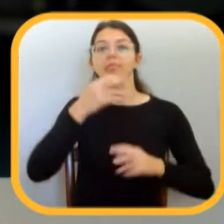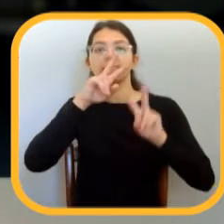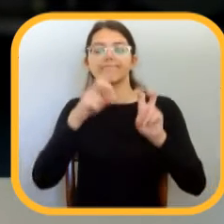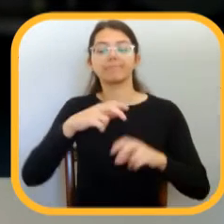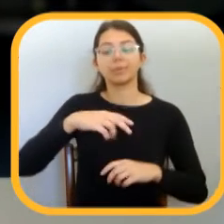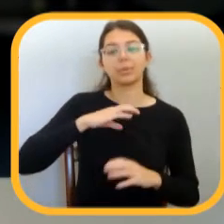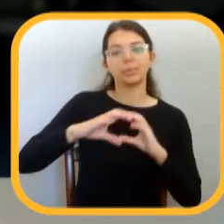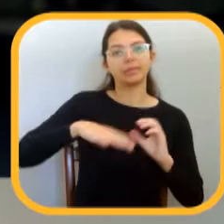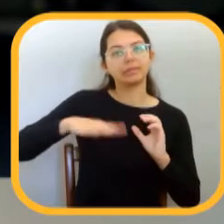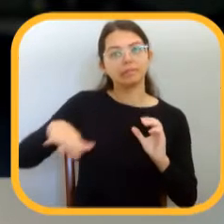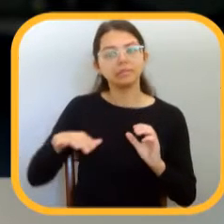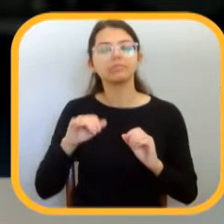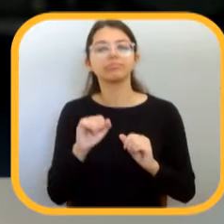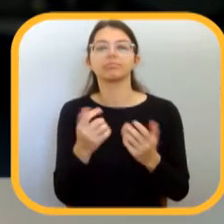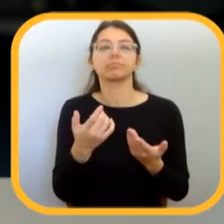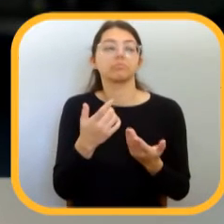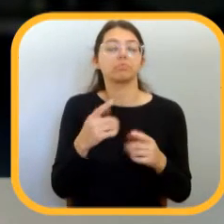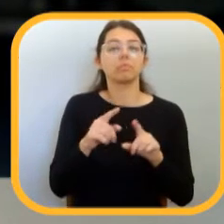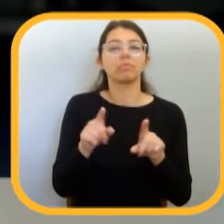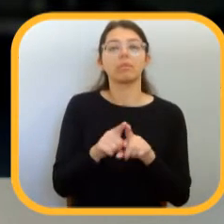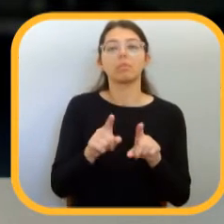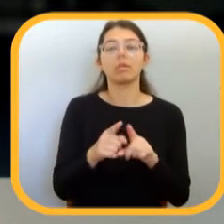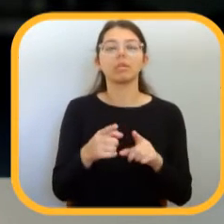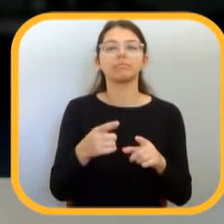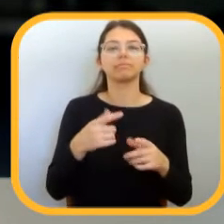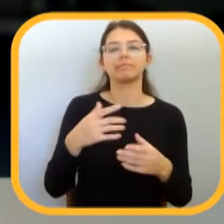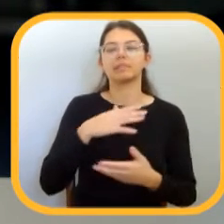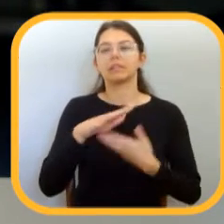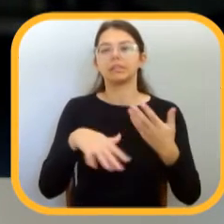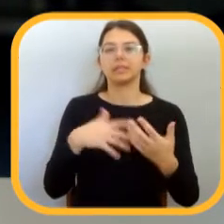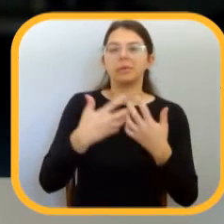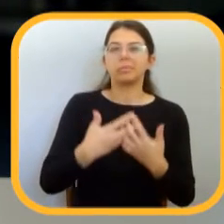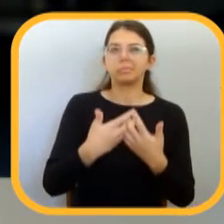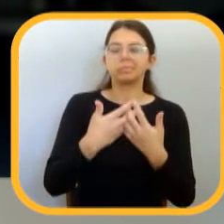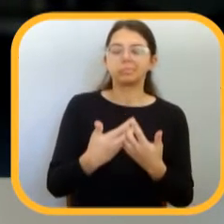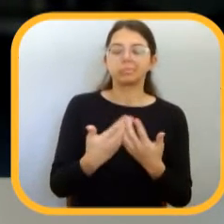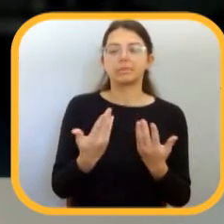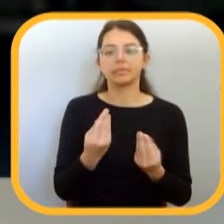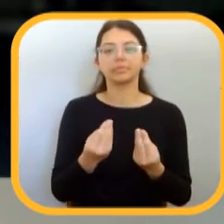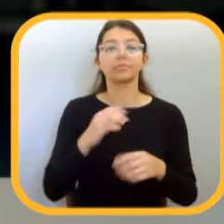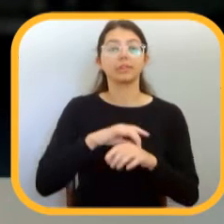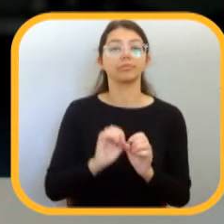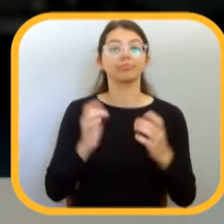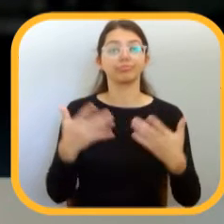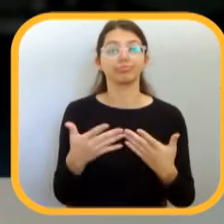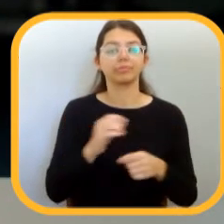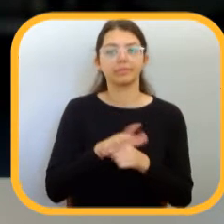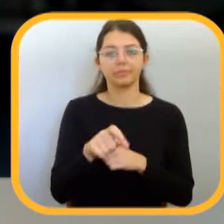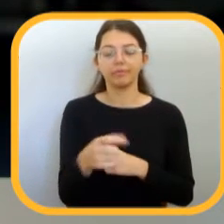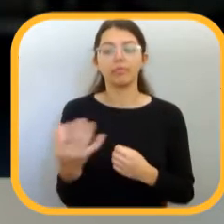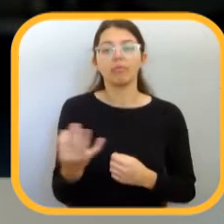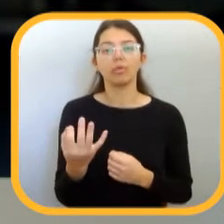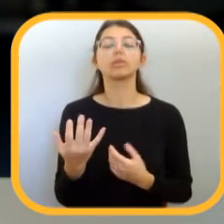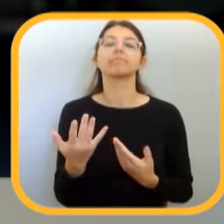Falar de comunicação de ciência é falar, para muitos, de um conceito controverso e que, por isso, gera dúvidas. Por força da pandemia de